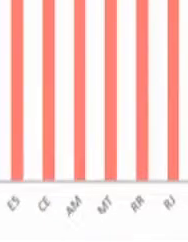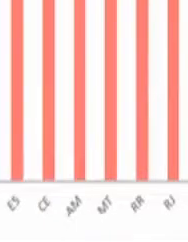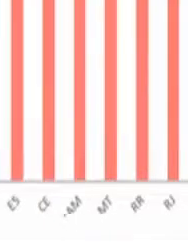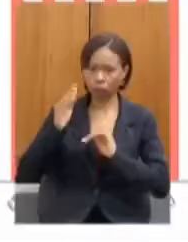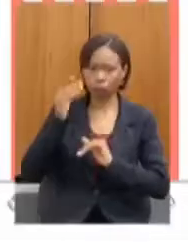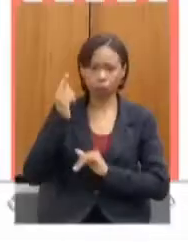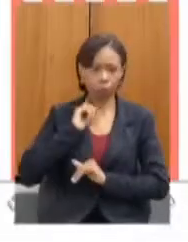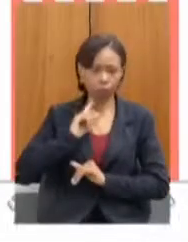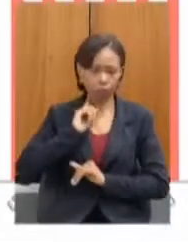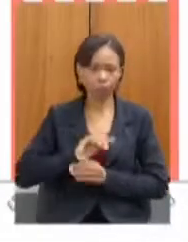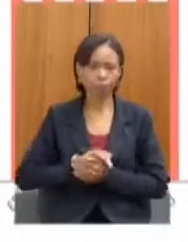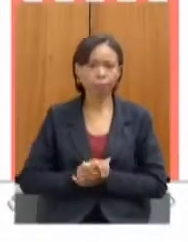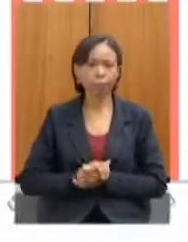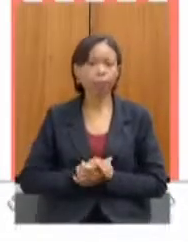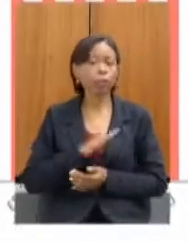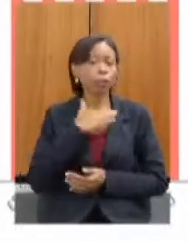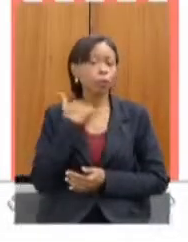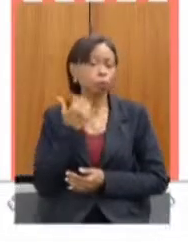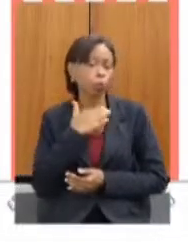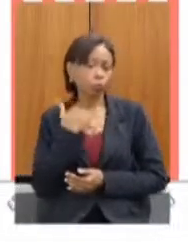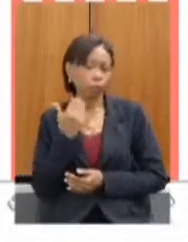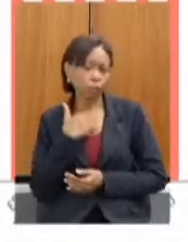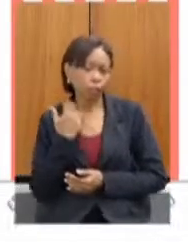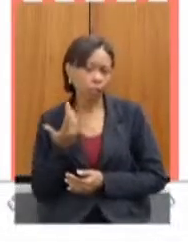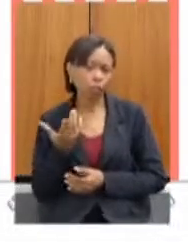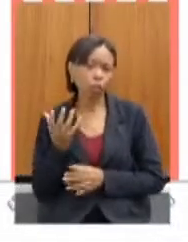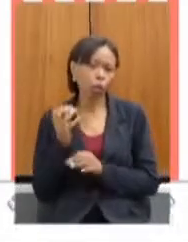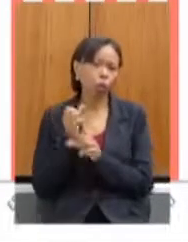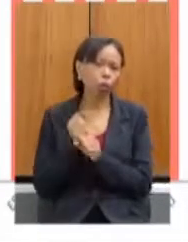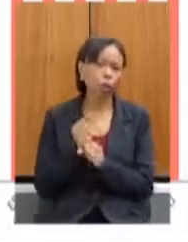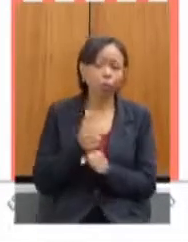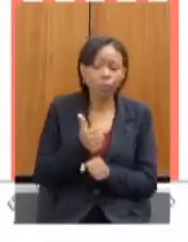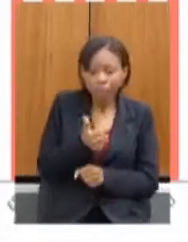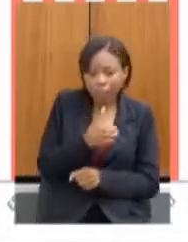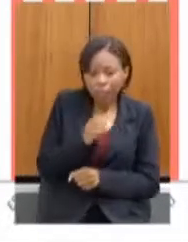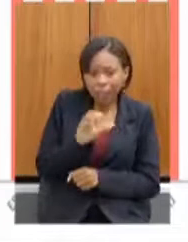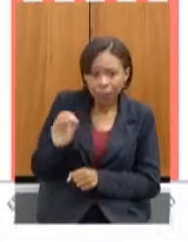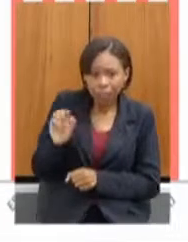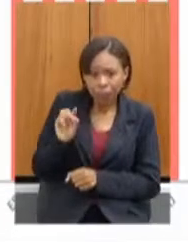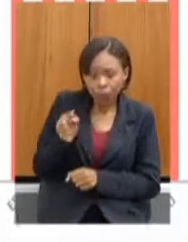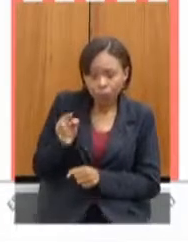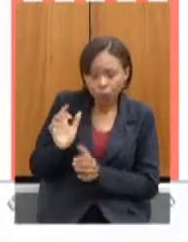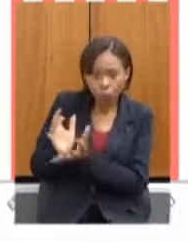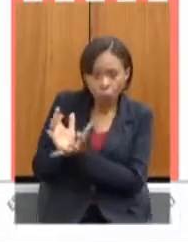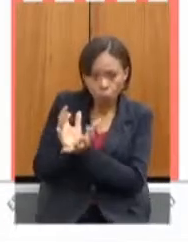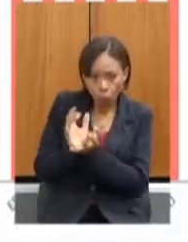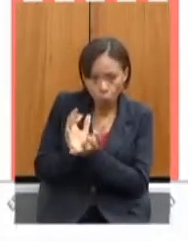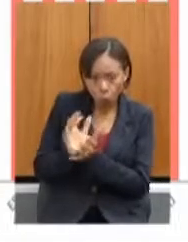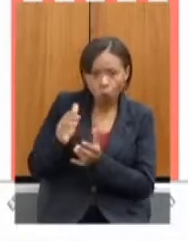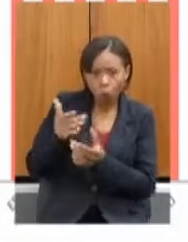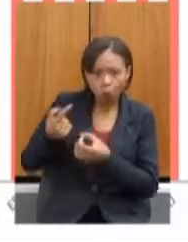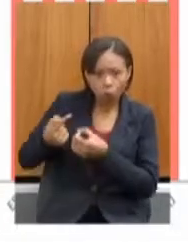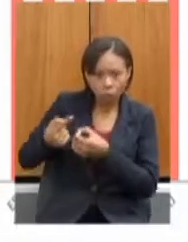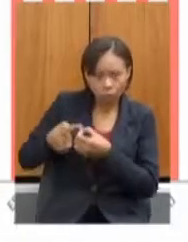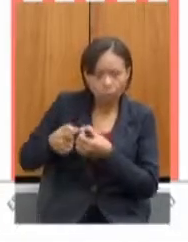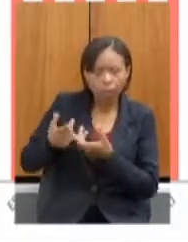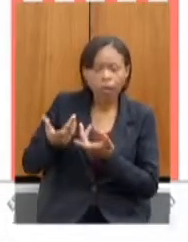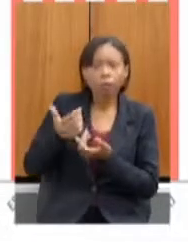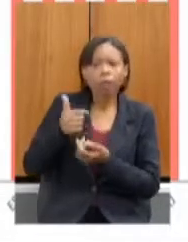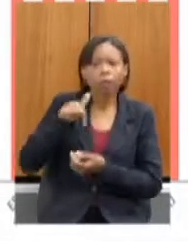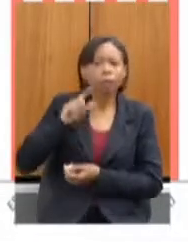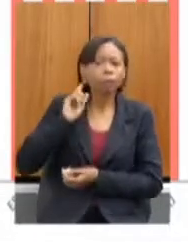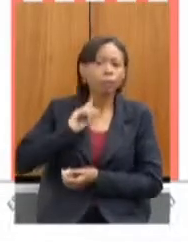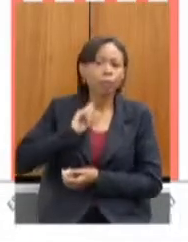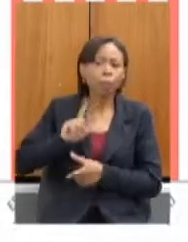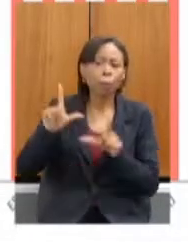relação ao coeficiente de mortalidade da covid-19 por 100 mil habitantes Minas Gerais é o estado com menor mortalidade da